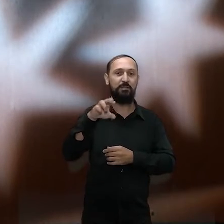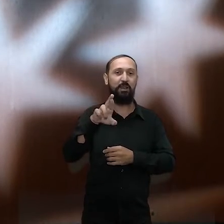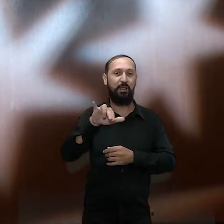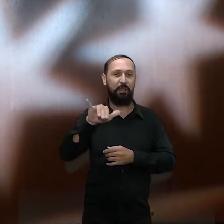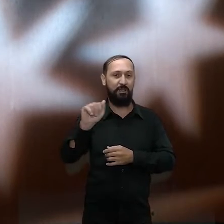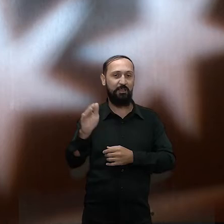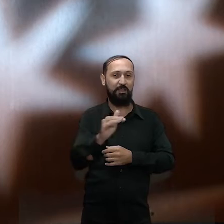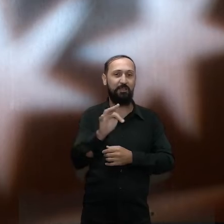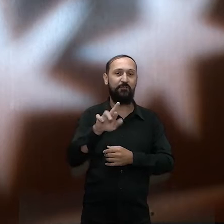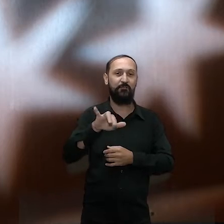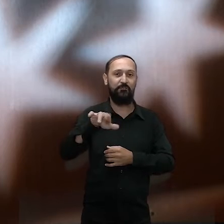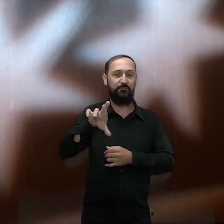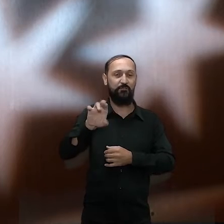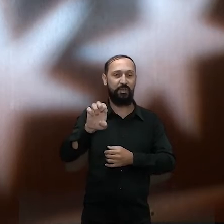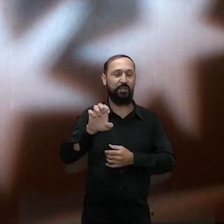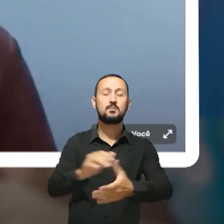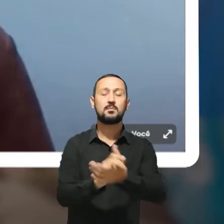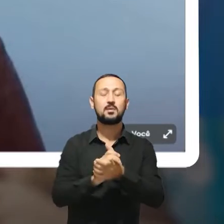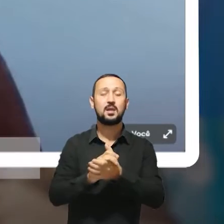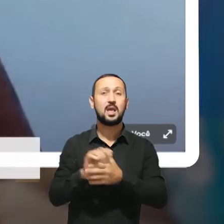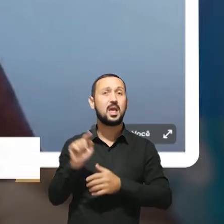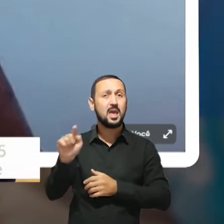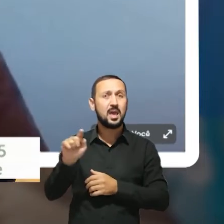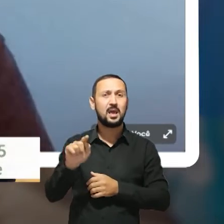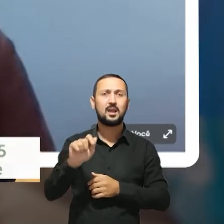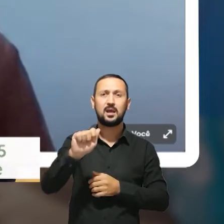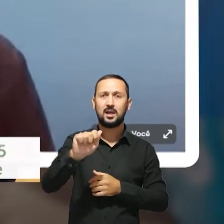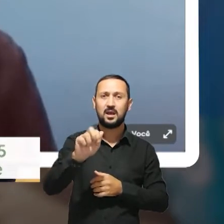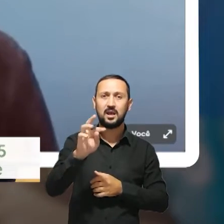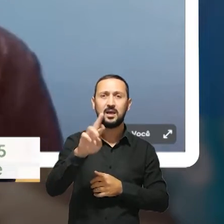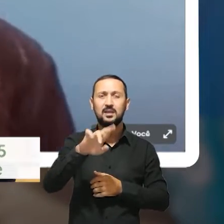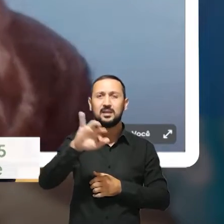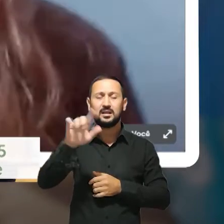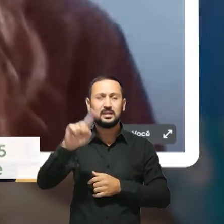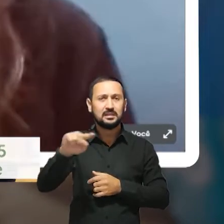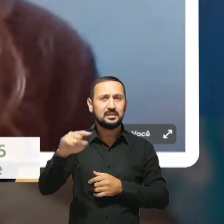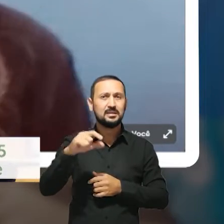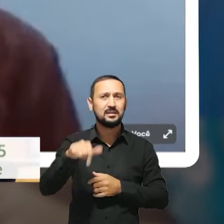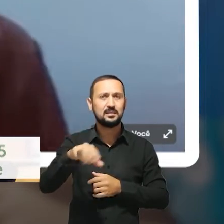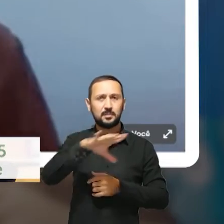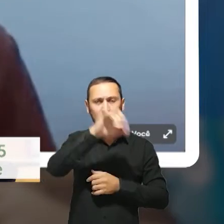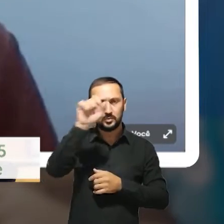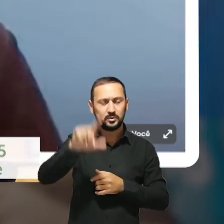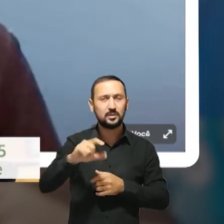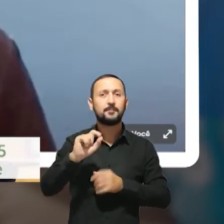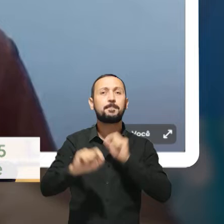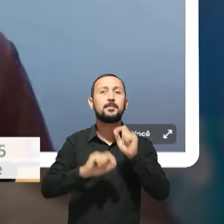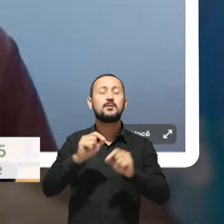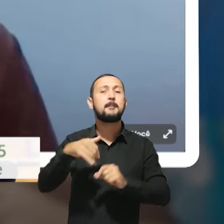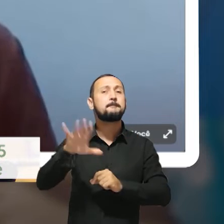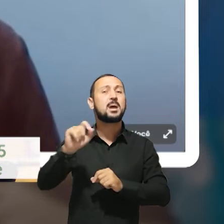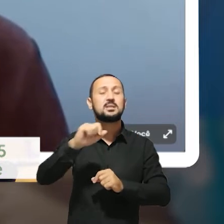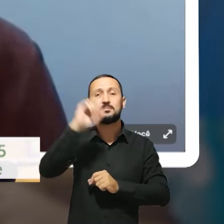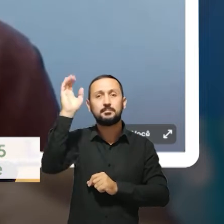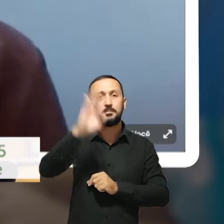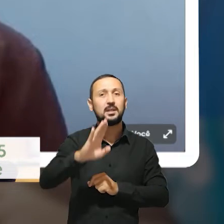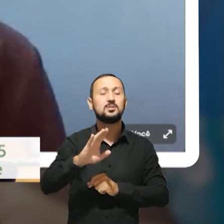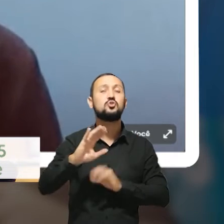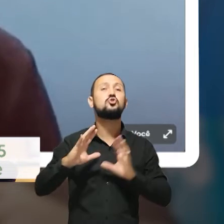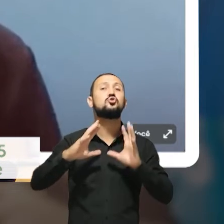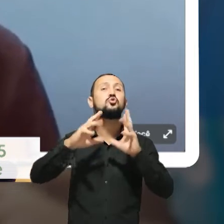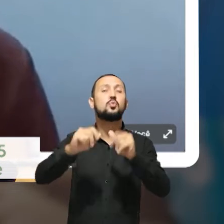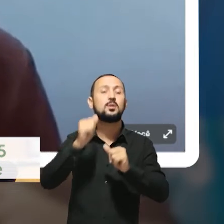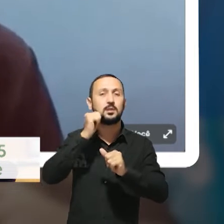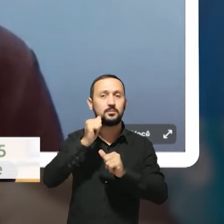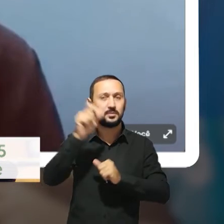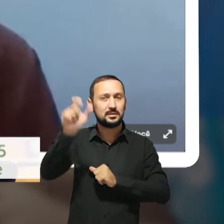Andréa Freire. Veja. A Glauci Rocha, né, atriz, artista mato-grossense, foi considerada a